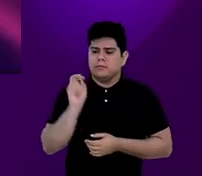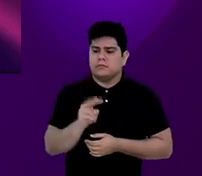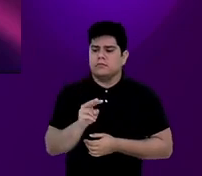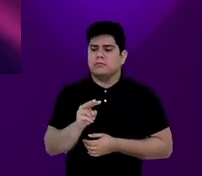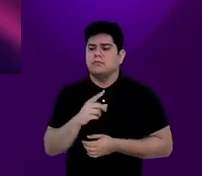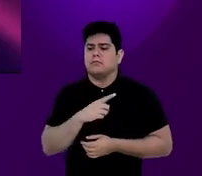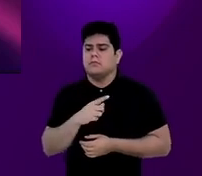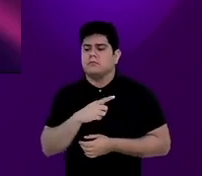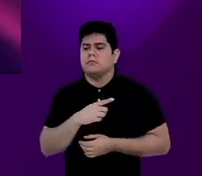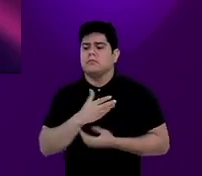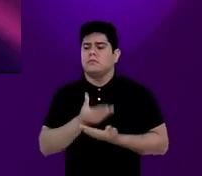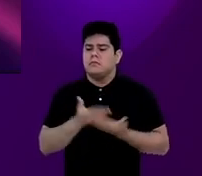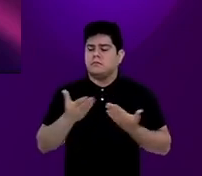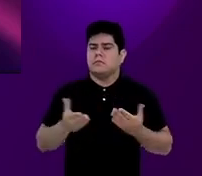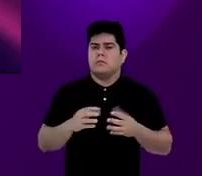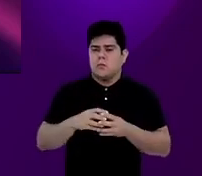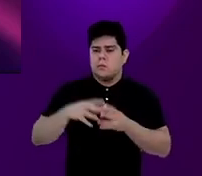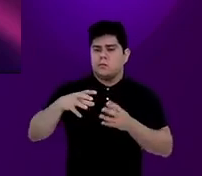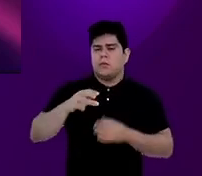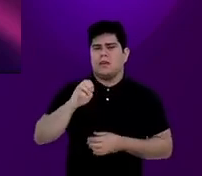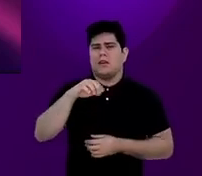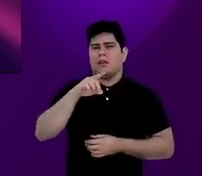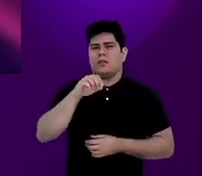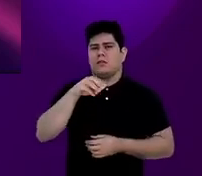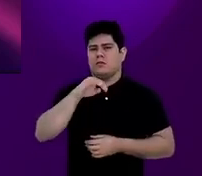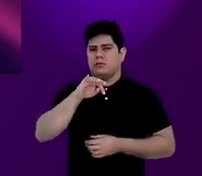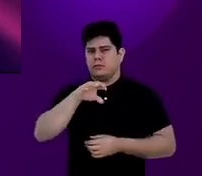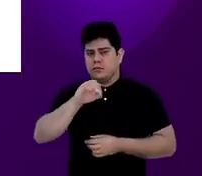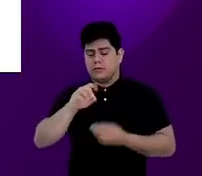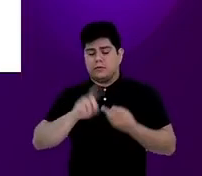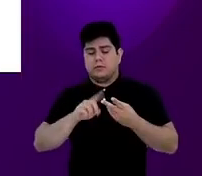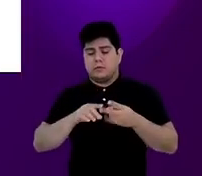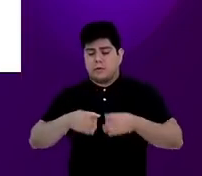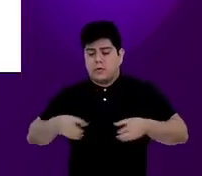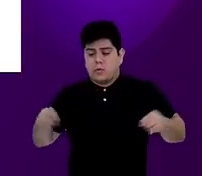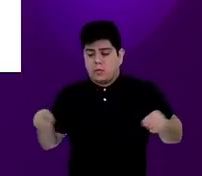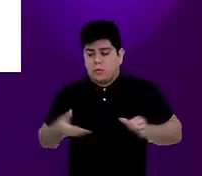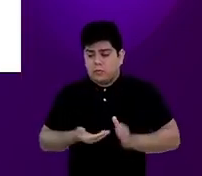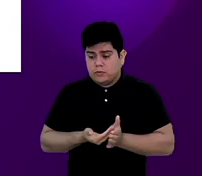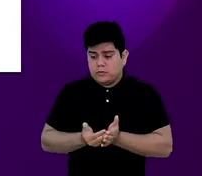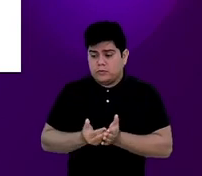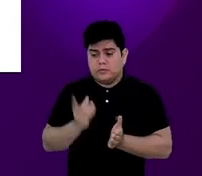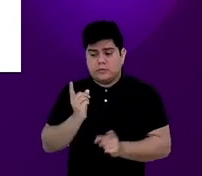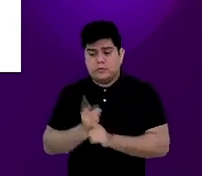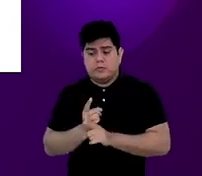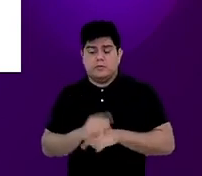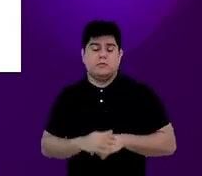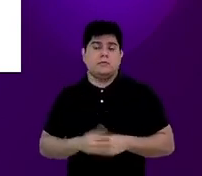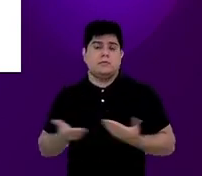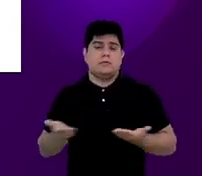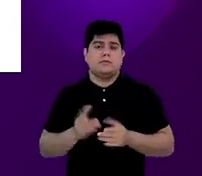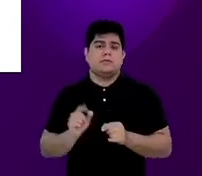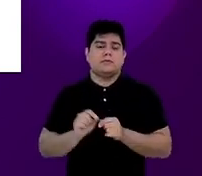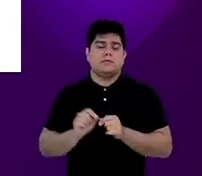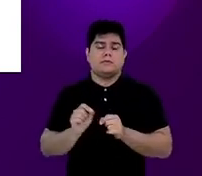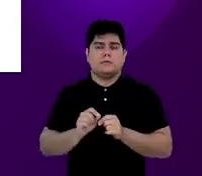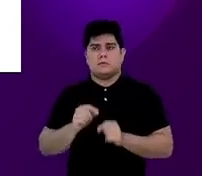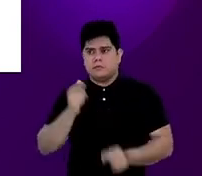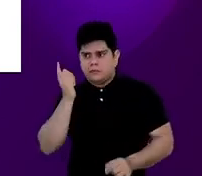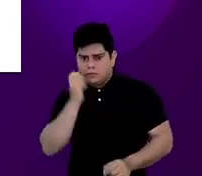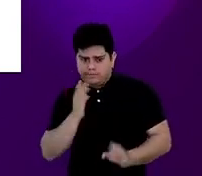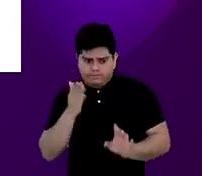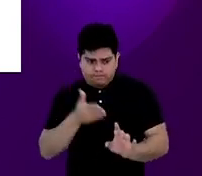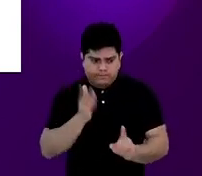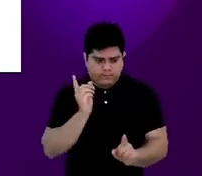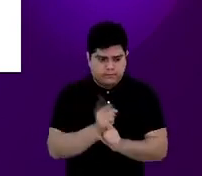os tumores de endométrio e os tumores de colo uterino. Então, hoje, o que a gente faz, a gente tenta ser mais assertivo,